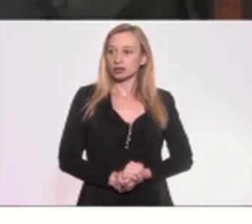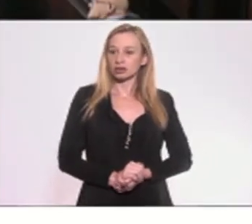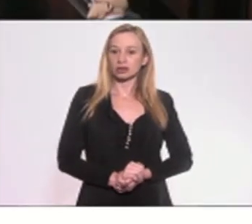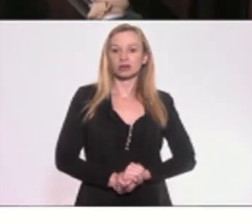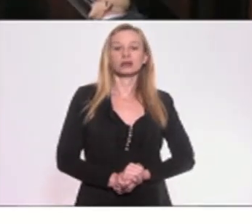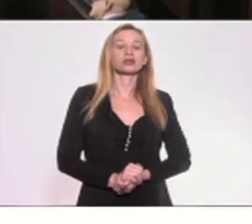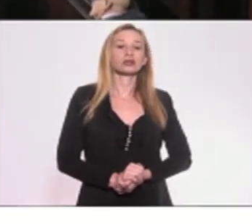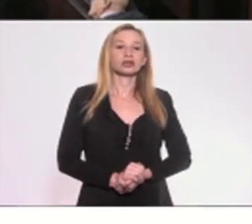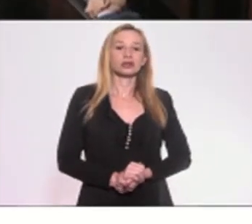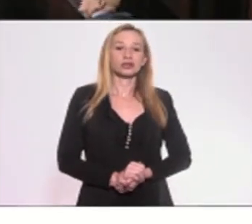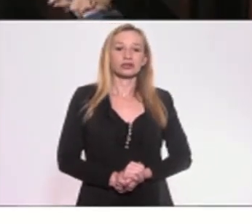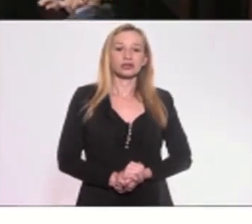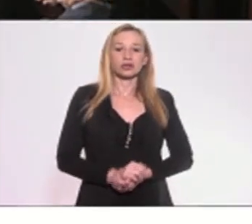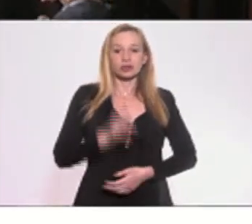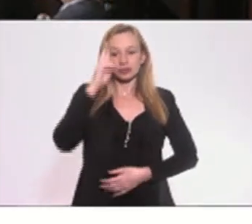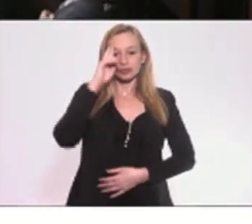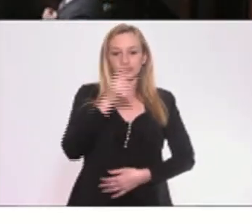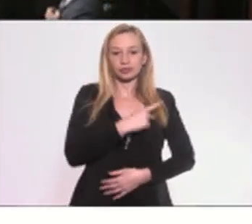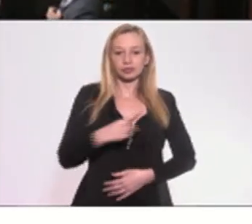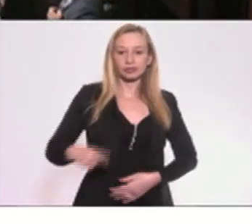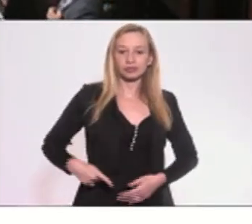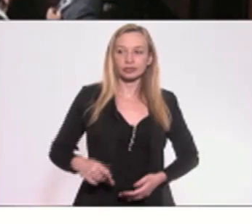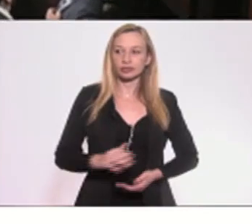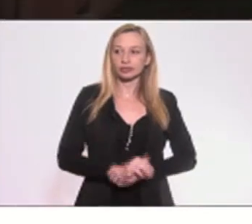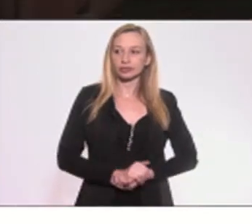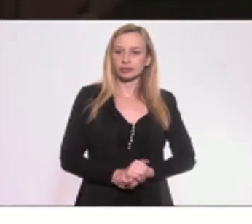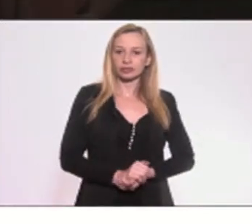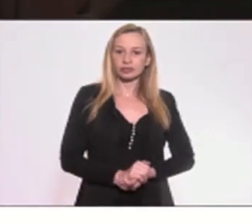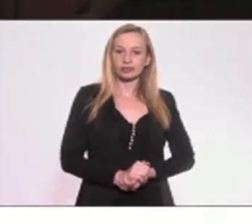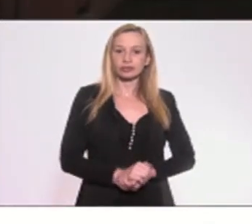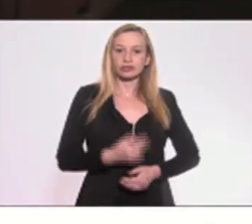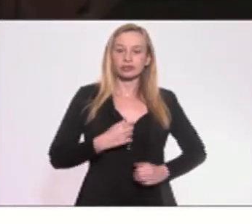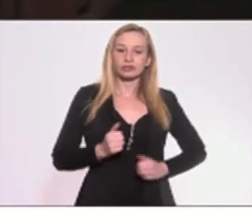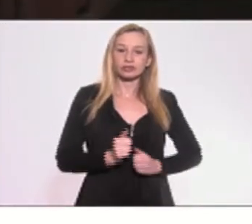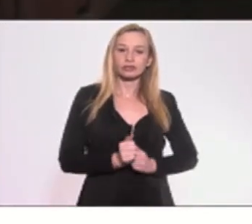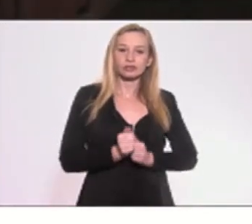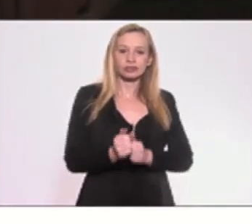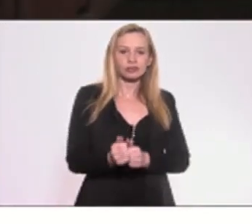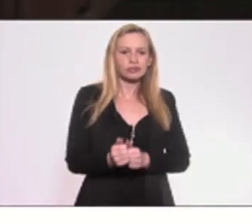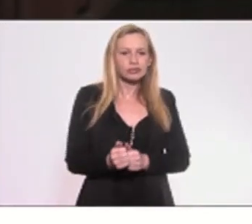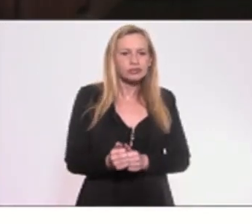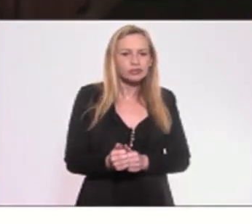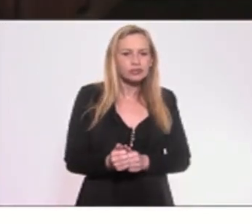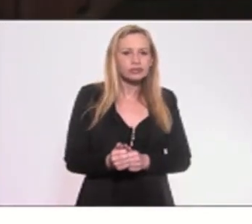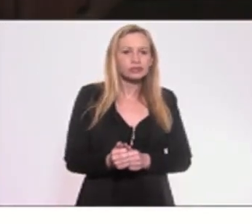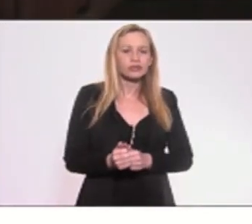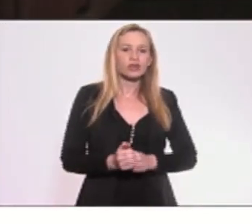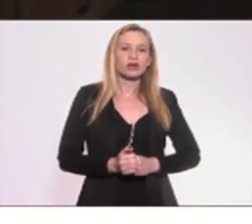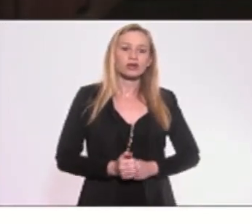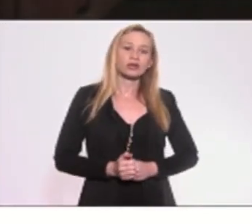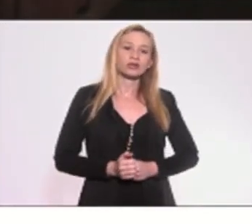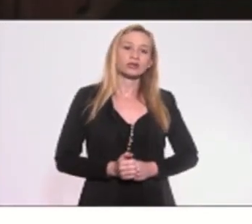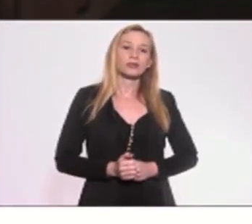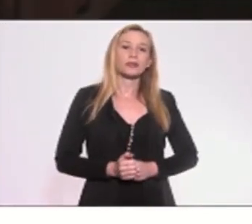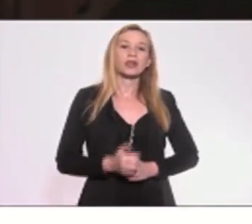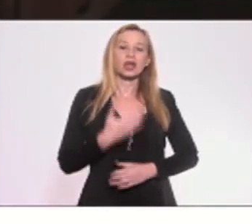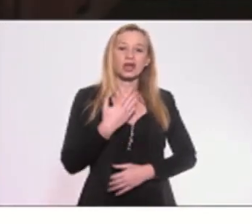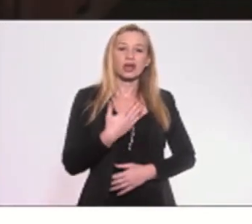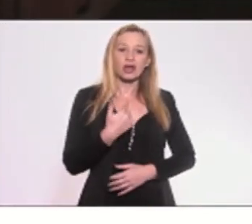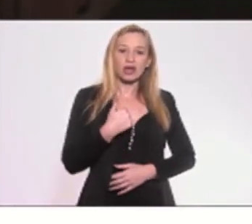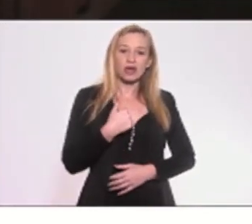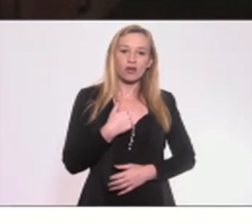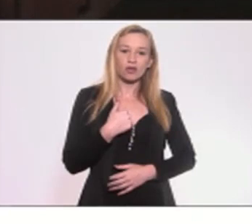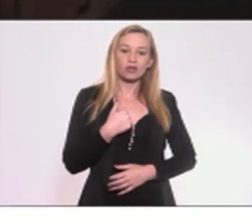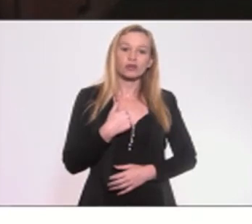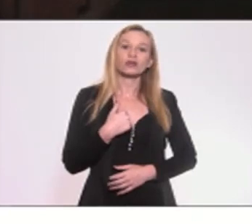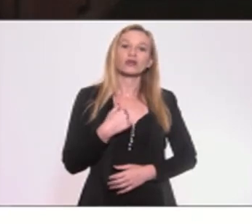Senhor presidente, só uma pequena correção. Eu encaminhei, eu não sabia como é que ia ser no plenário. Eu encaminhei